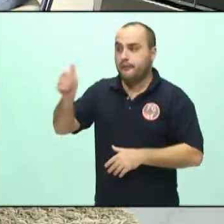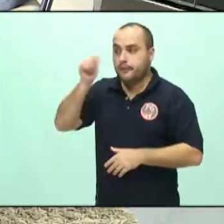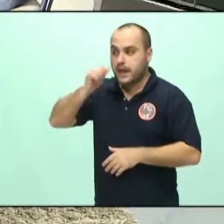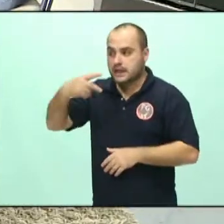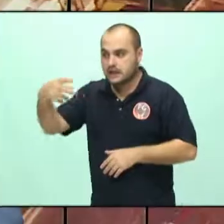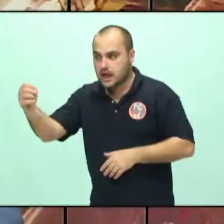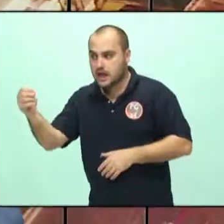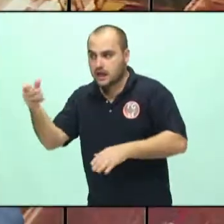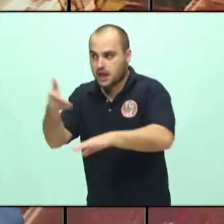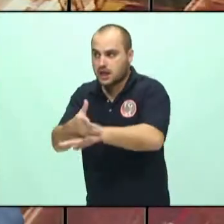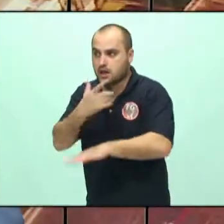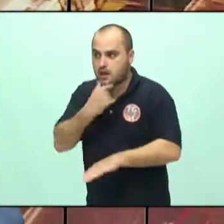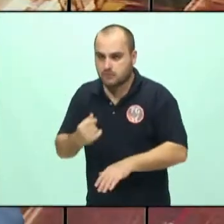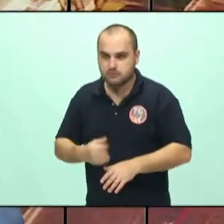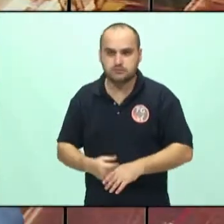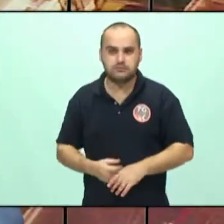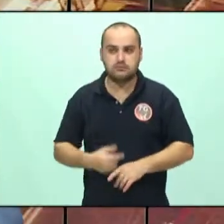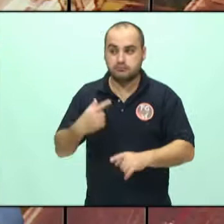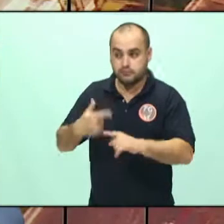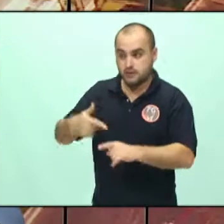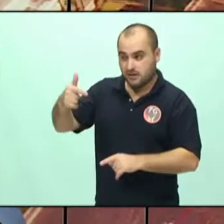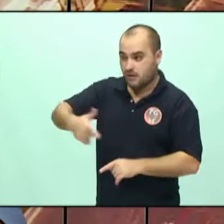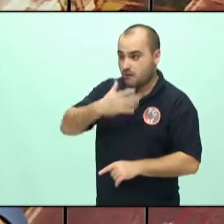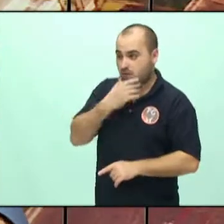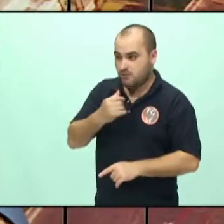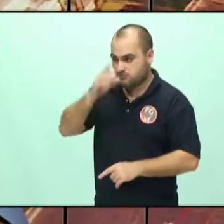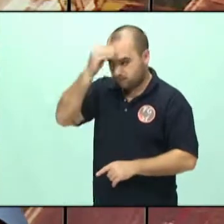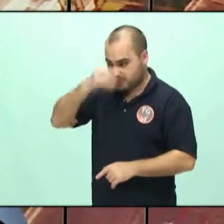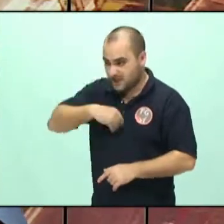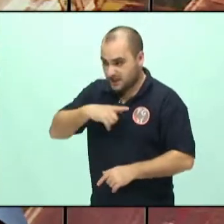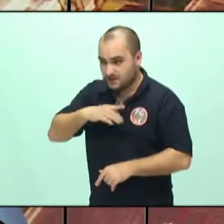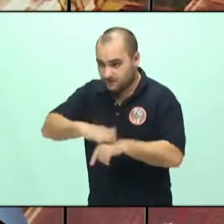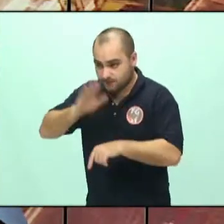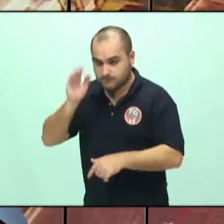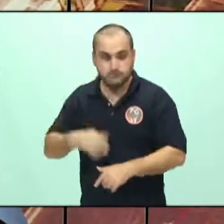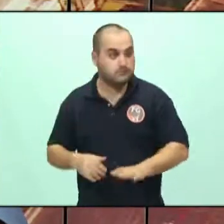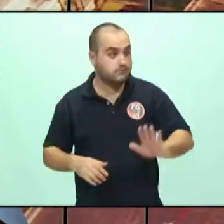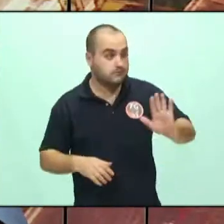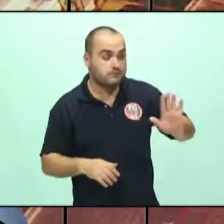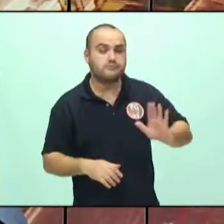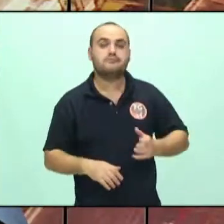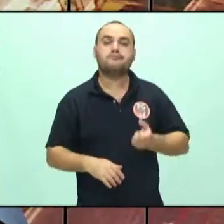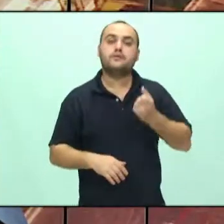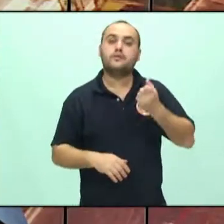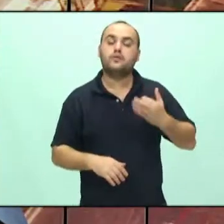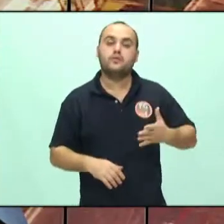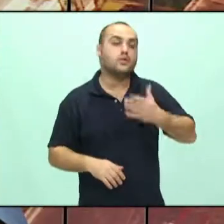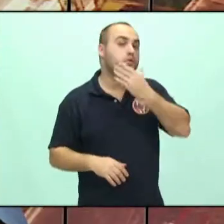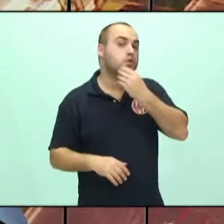homens e tal. Que nós somos mais relaxados, né? E quantos homens,